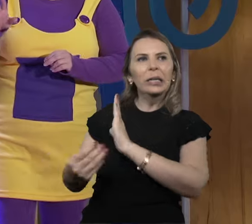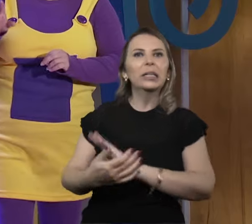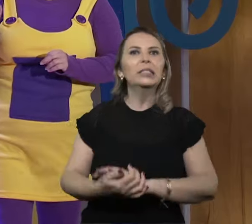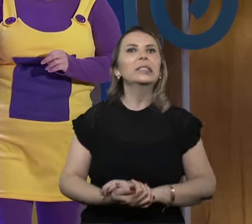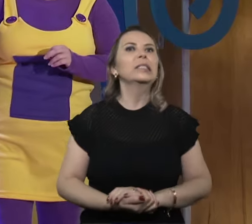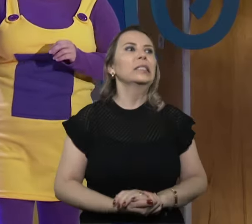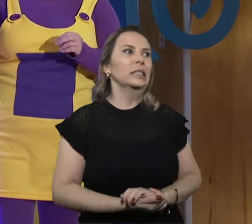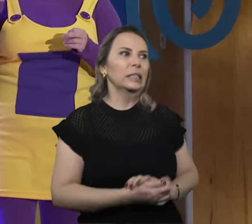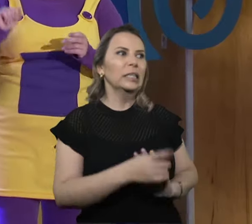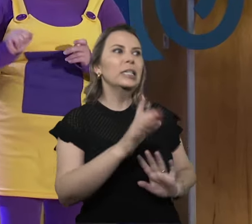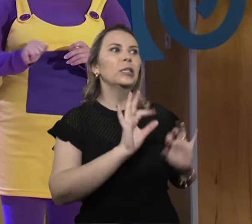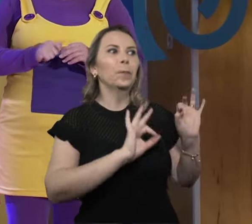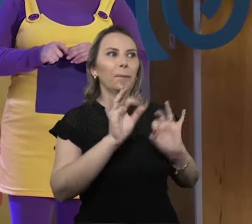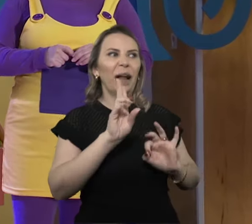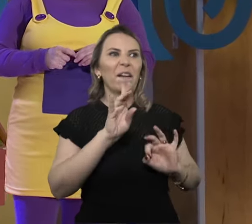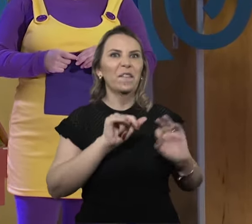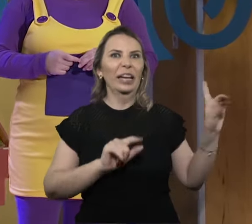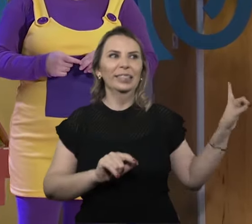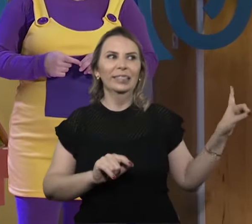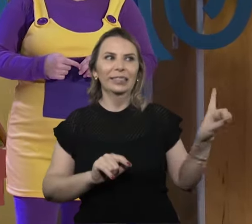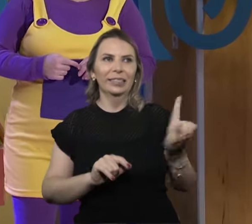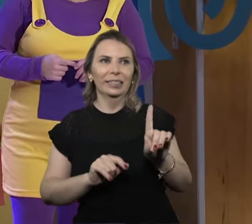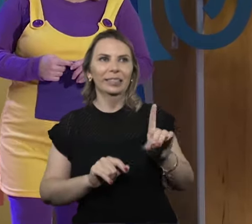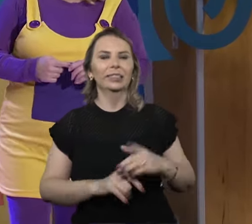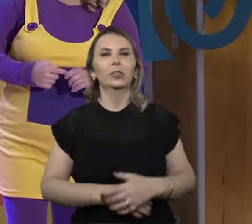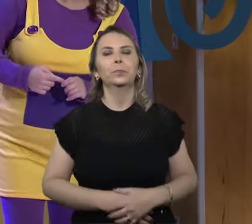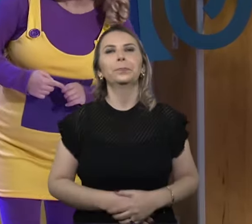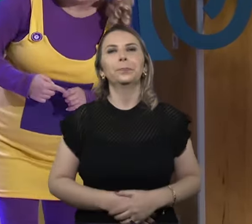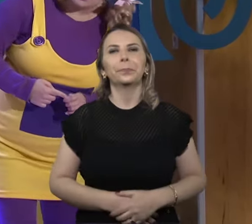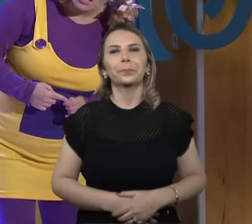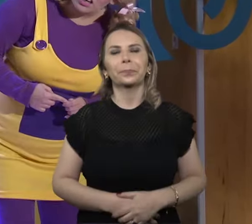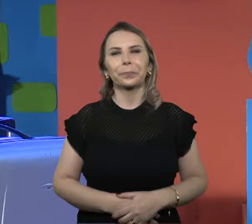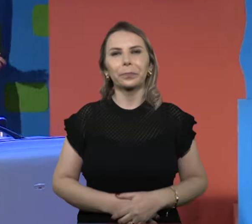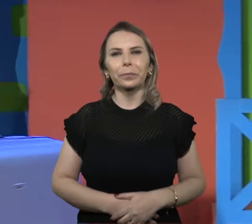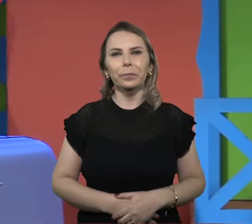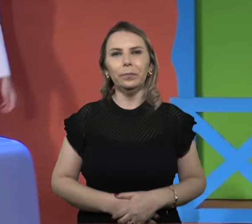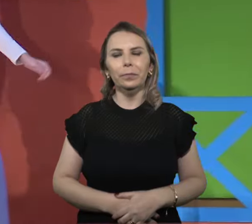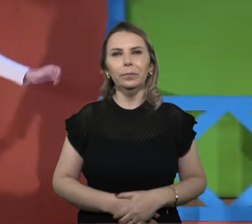se prepara, porque ela vem vindo por aí.